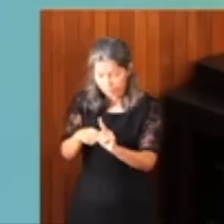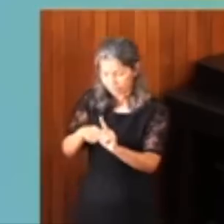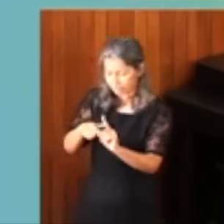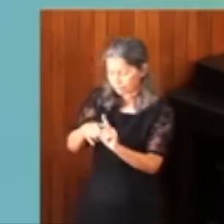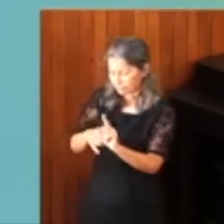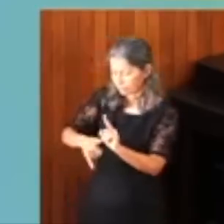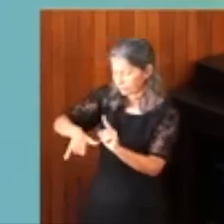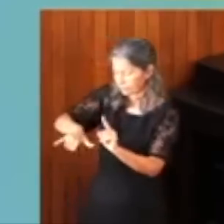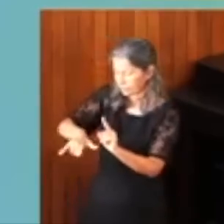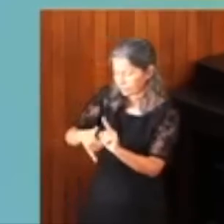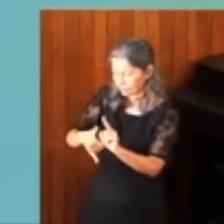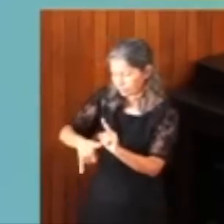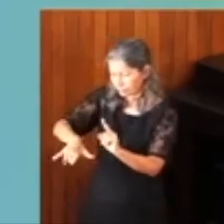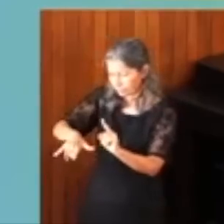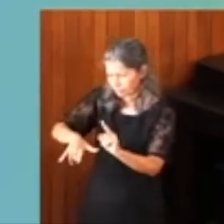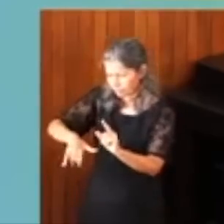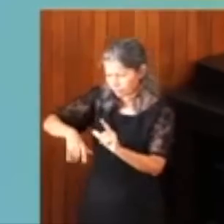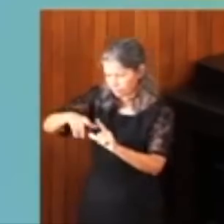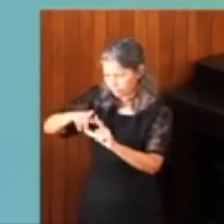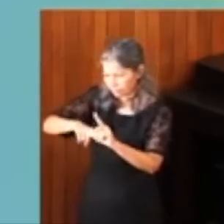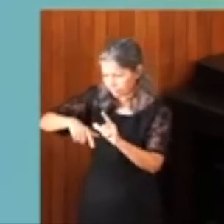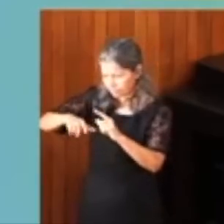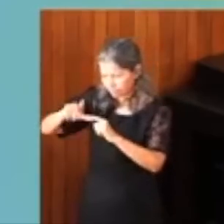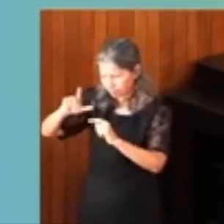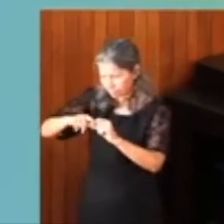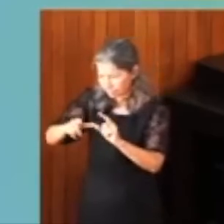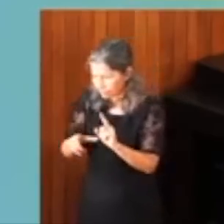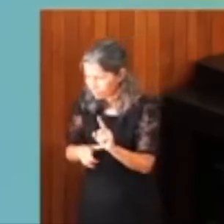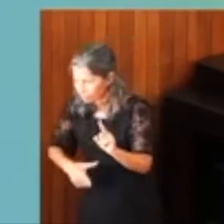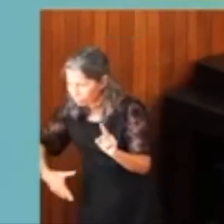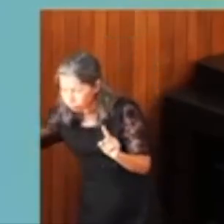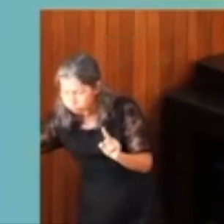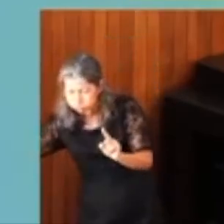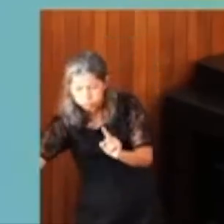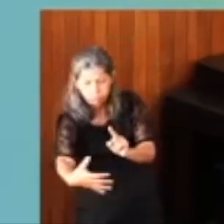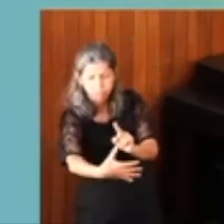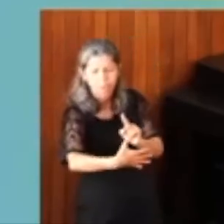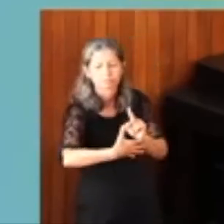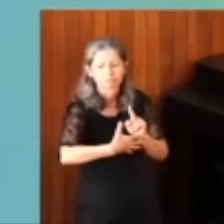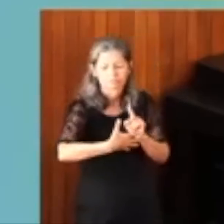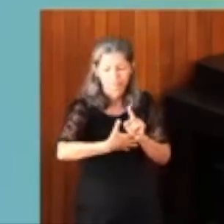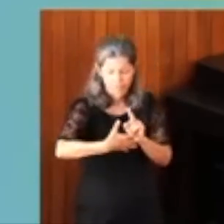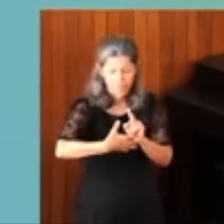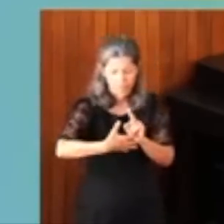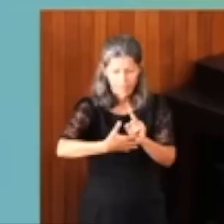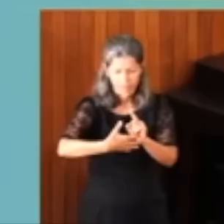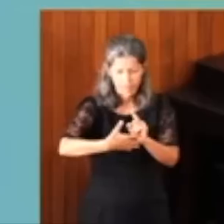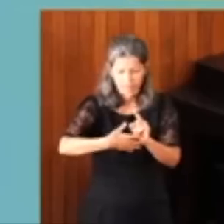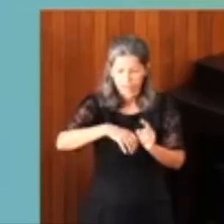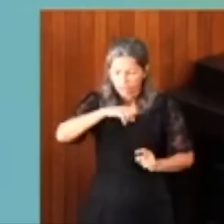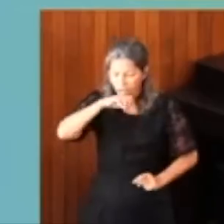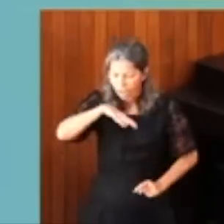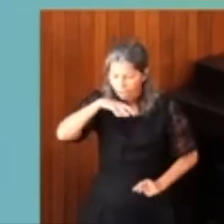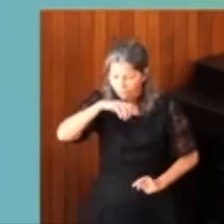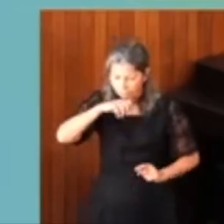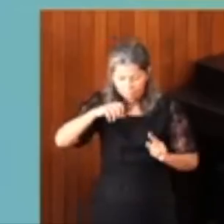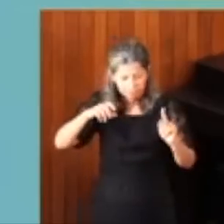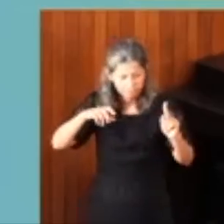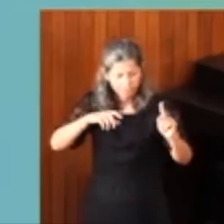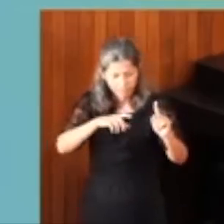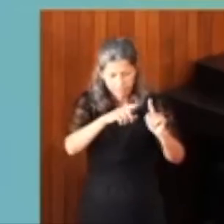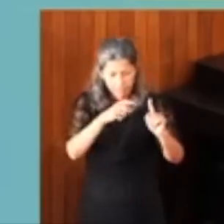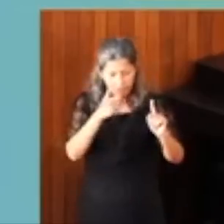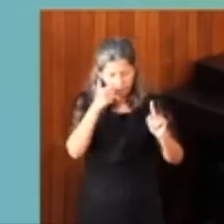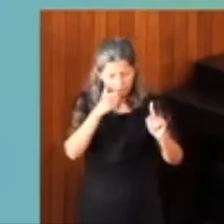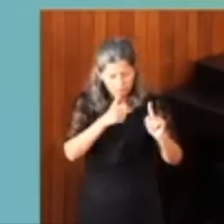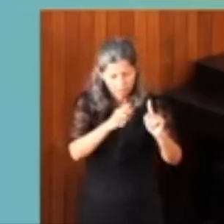das estrelas do céu, as quais lançou sobre a terra. O dragão que se deteve diante da mulher, que estava para dar à luz, a